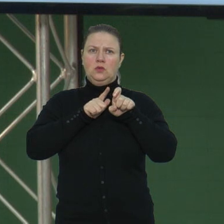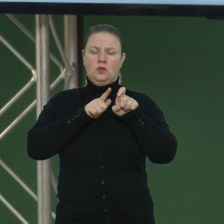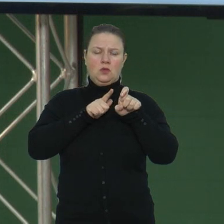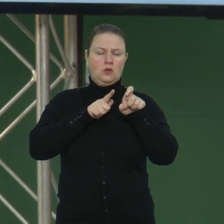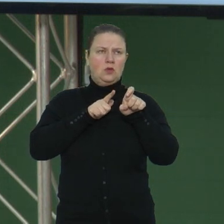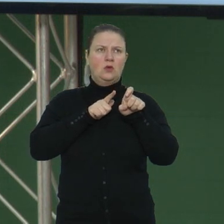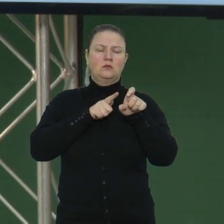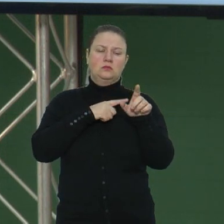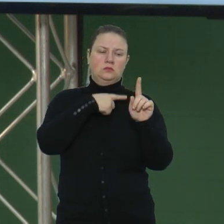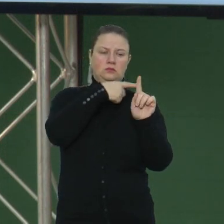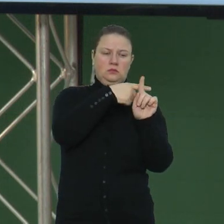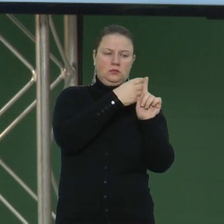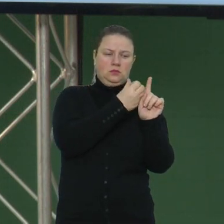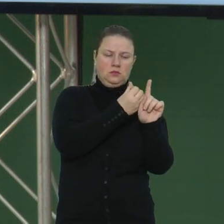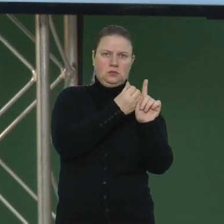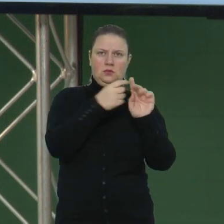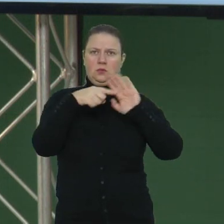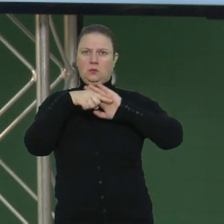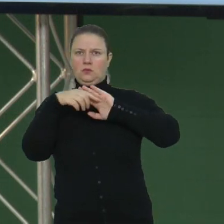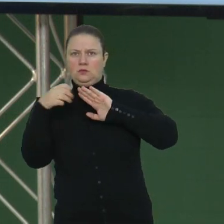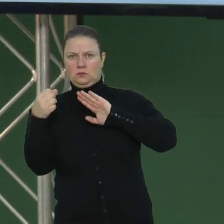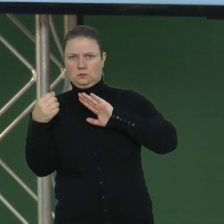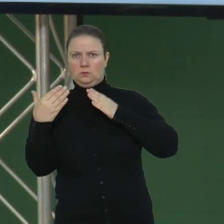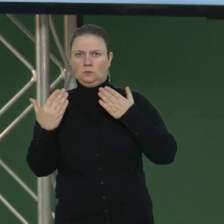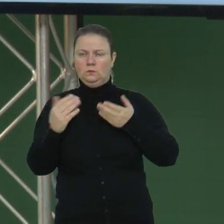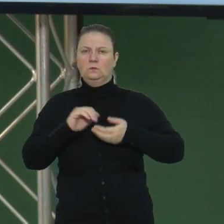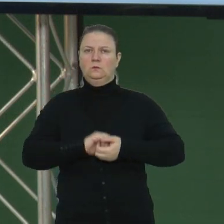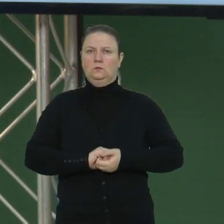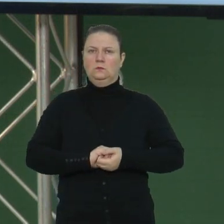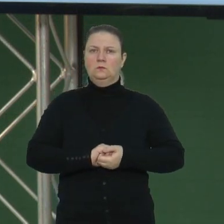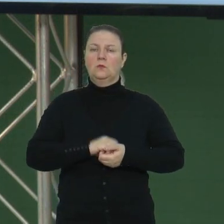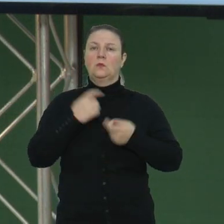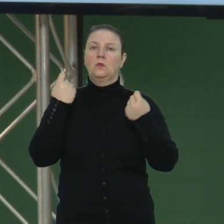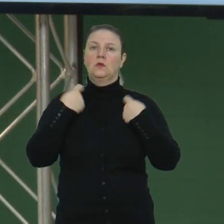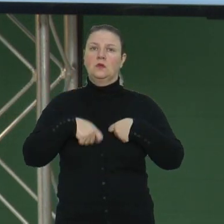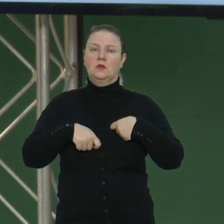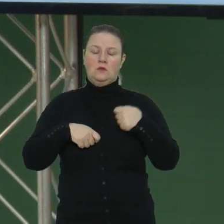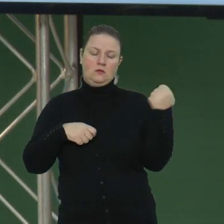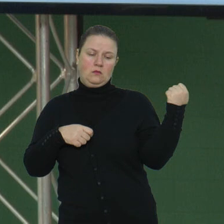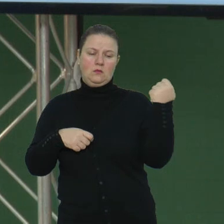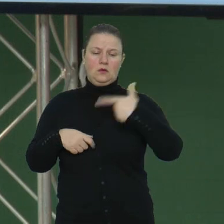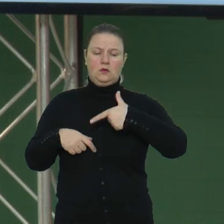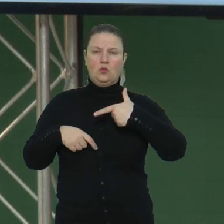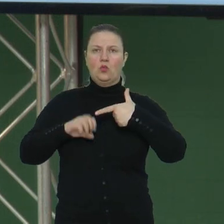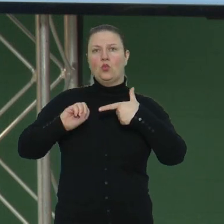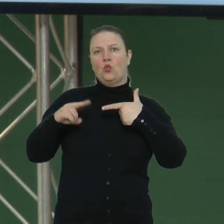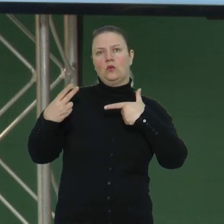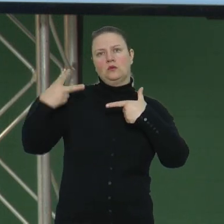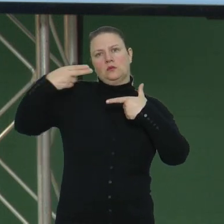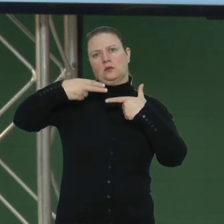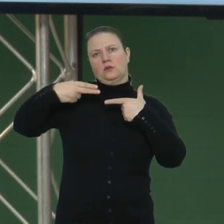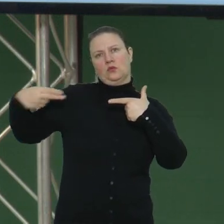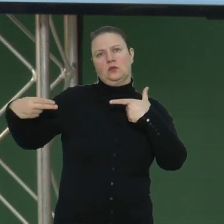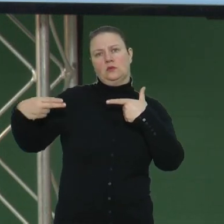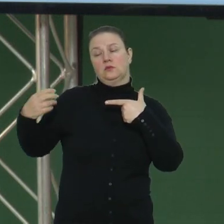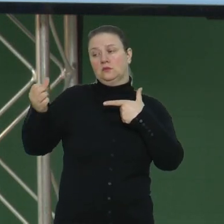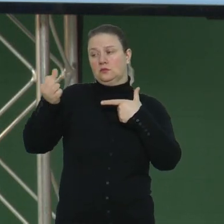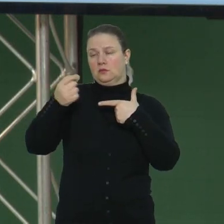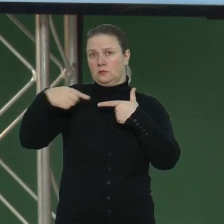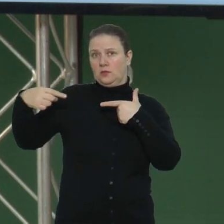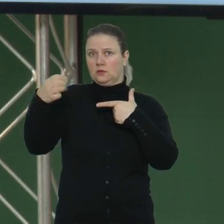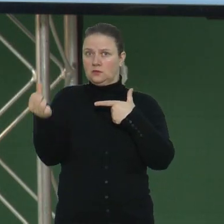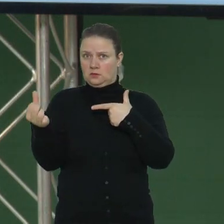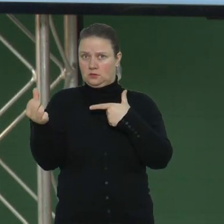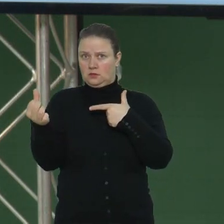mais 6. Então, por isso que o x está no centro. Então, o x tem que ser o quê? Maior ou igual a menos 6. Então, igual por quê? Bolinha